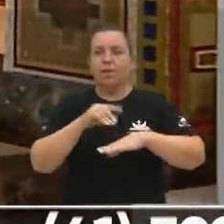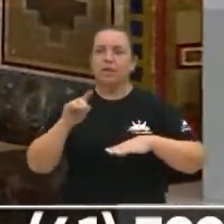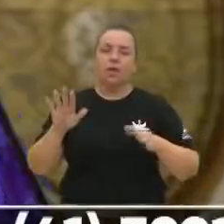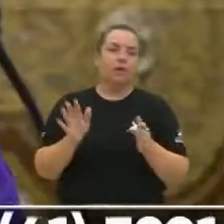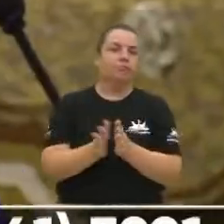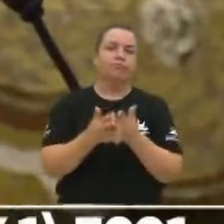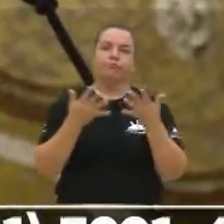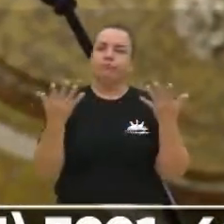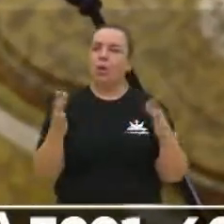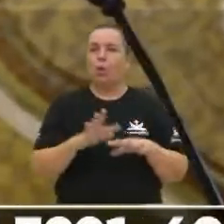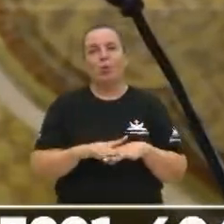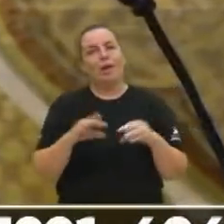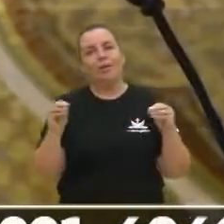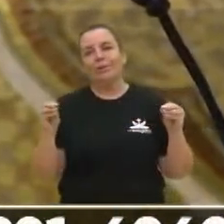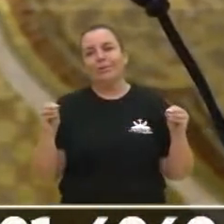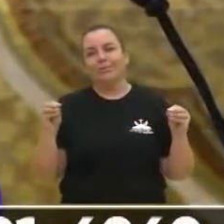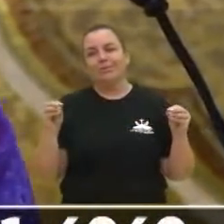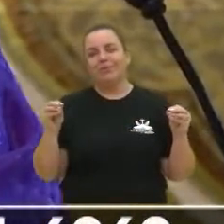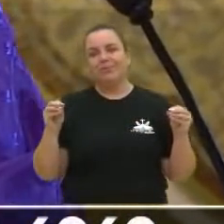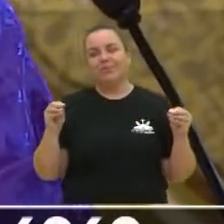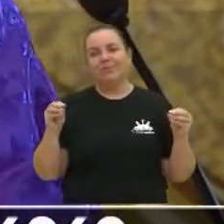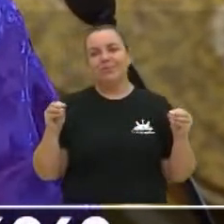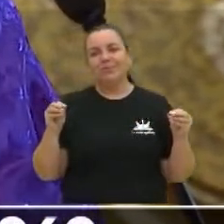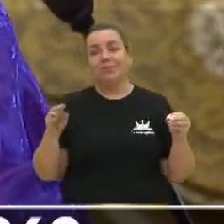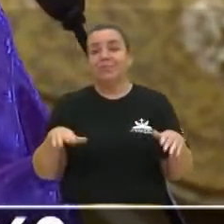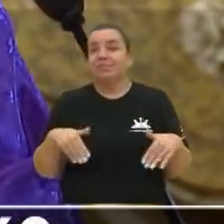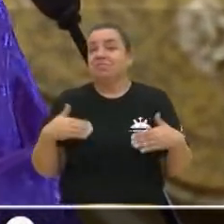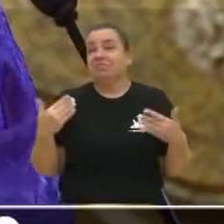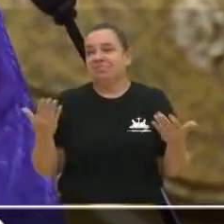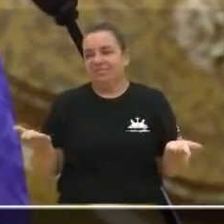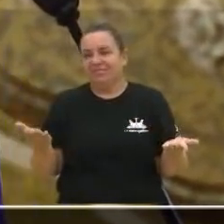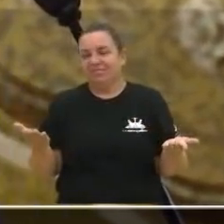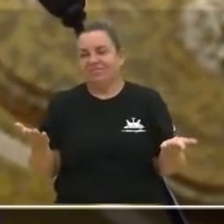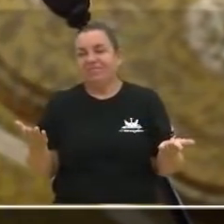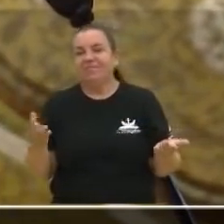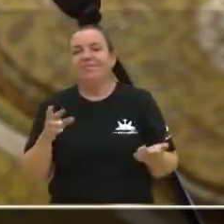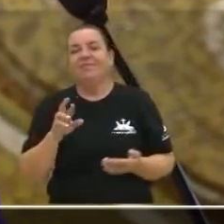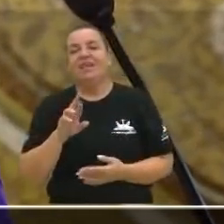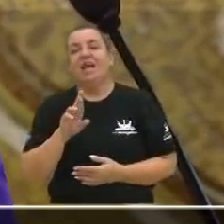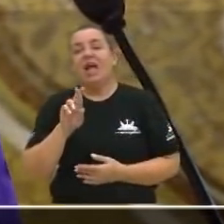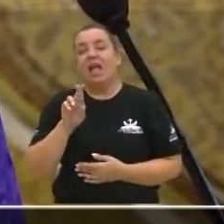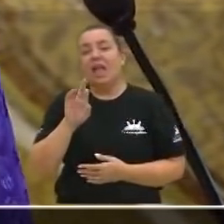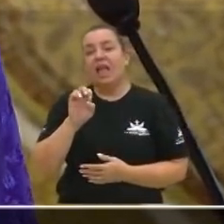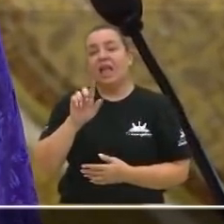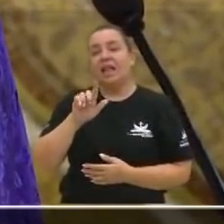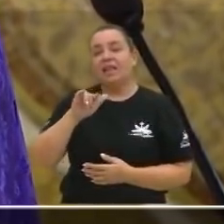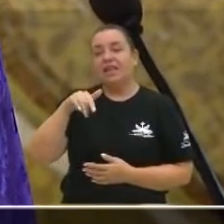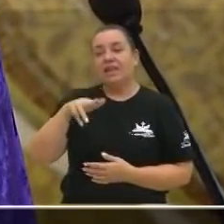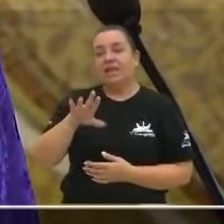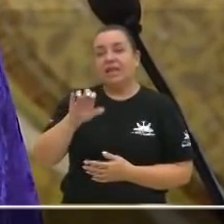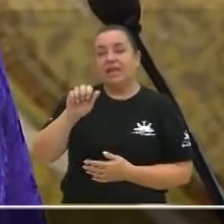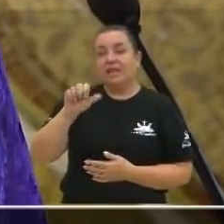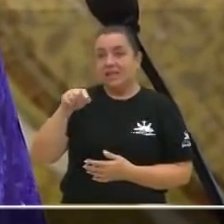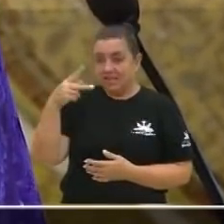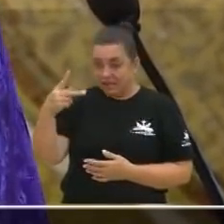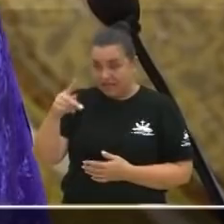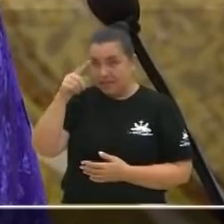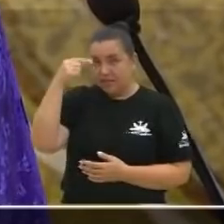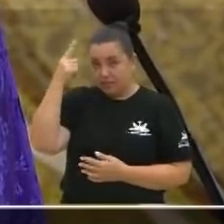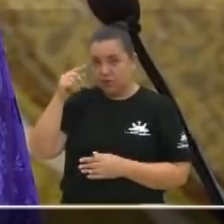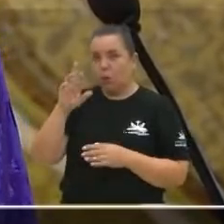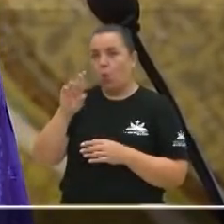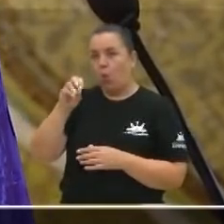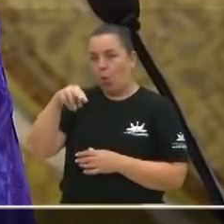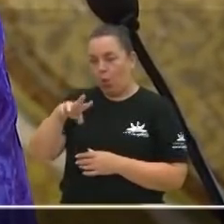miraculosamente foi curado e As Relíquias dele são guardadas